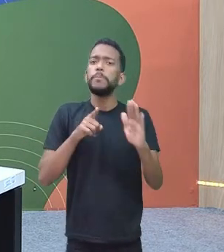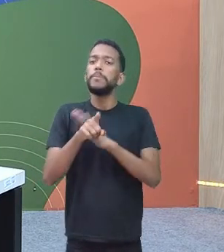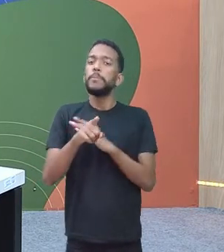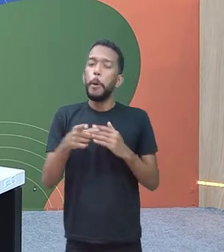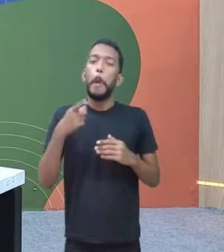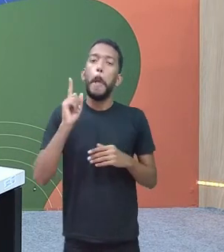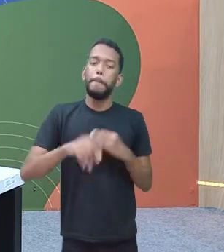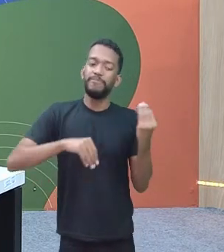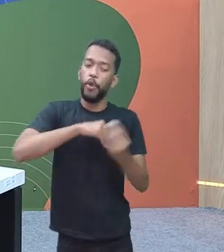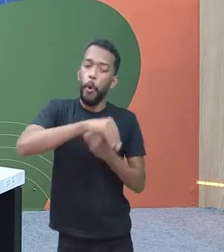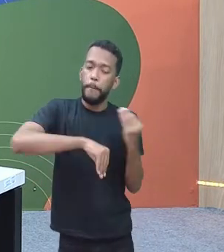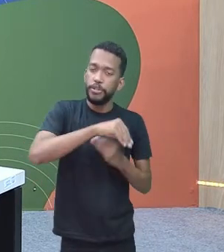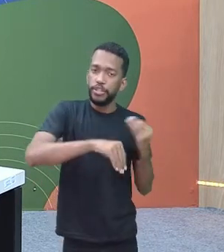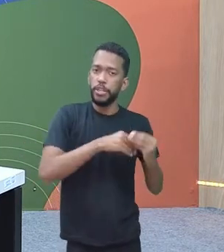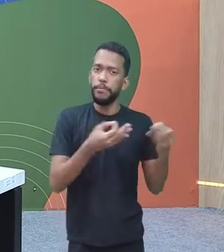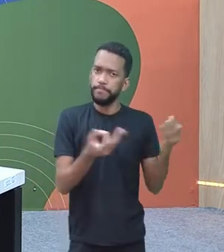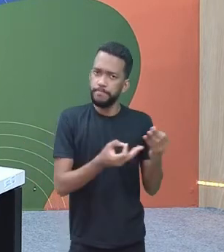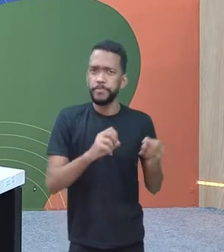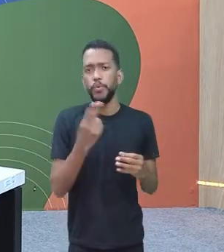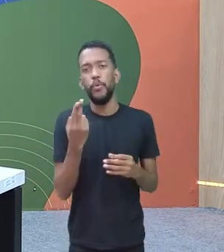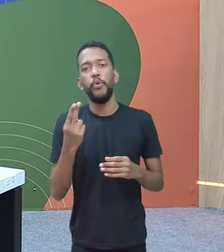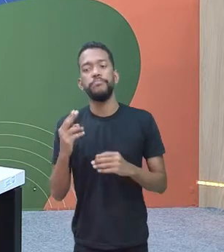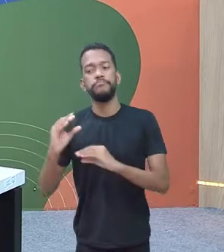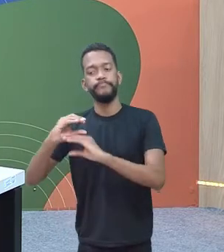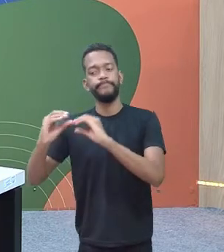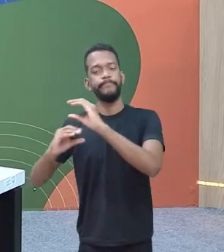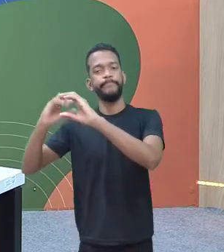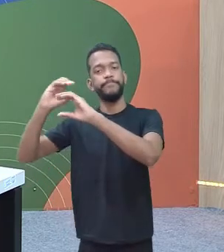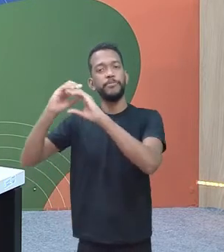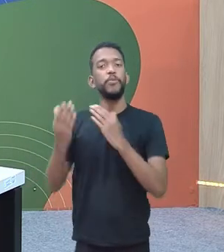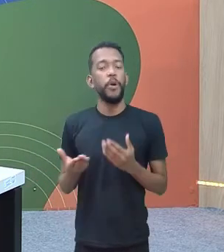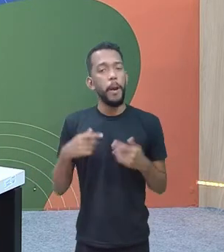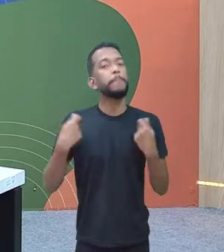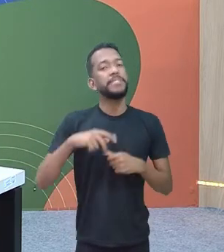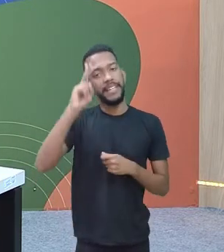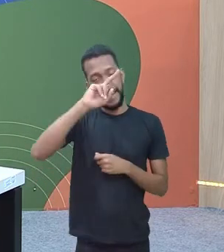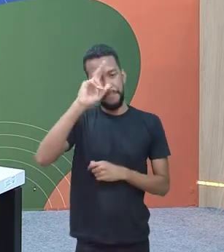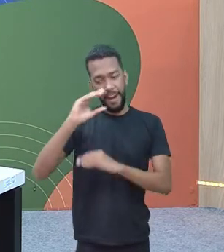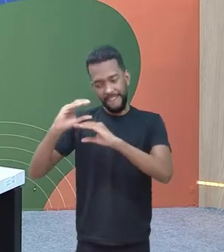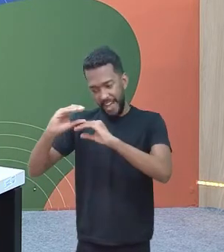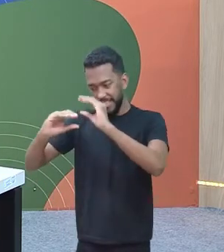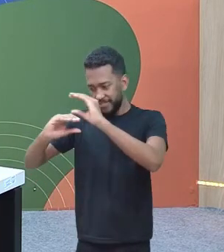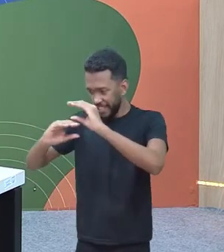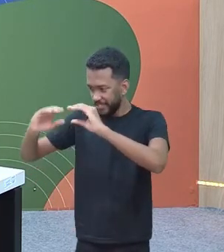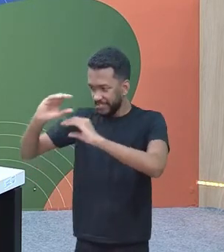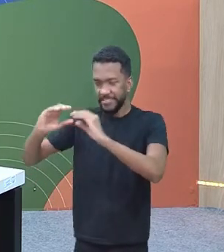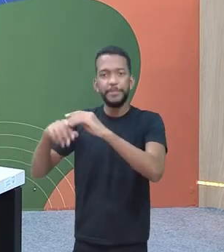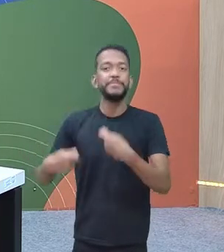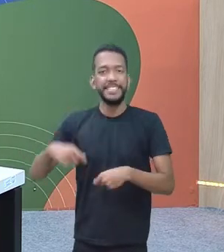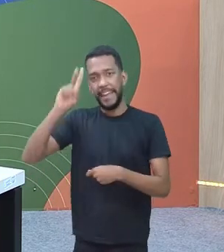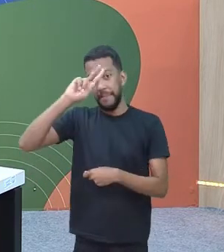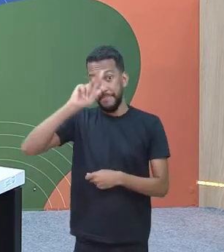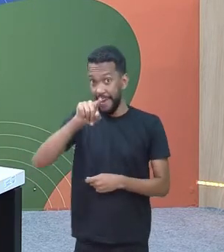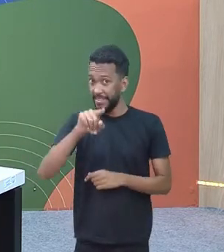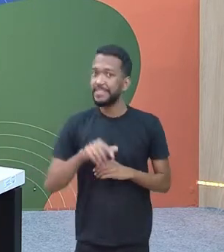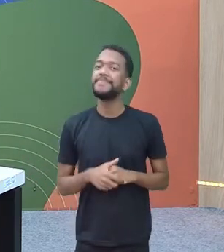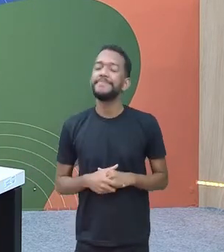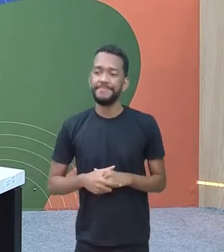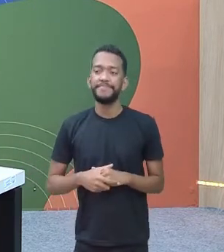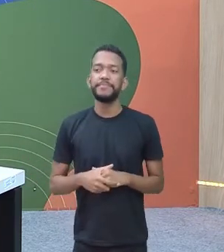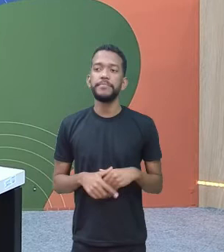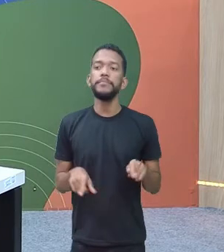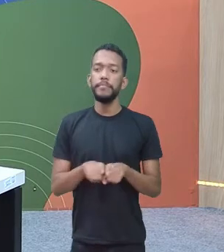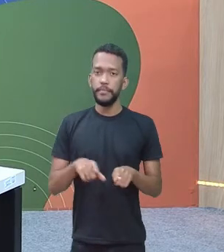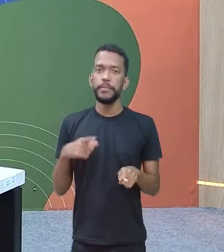é homogênea ou heterogênea? Vamos ter que lembrar das fases. Não é isso, pessoal? Então, eu tenho aqui